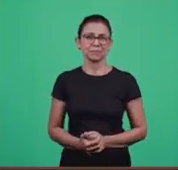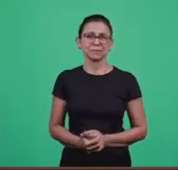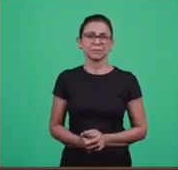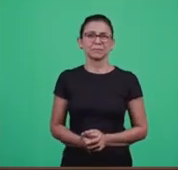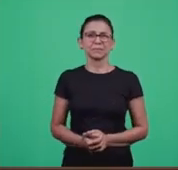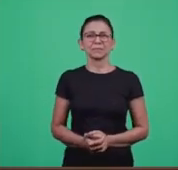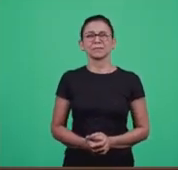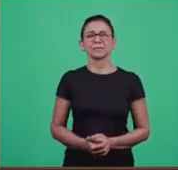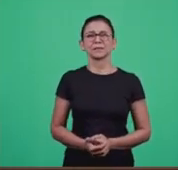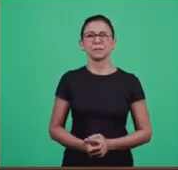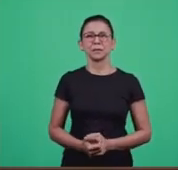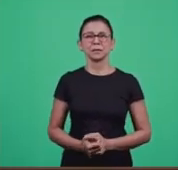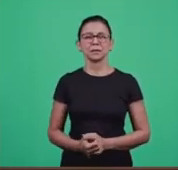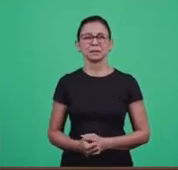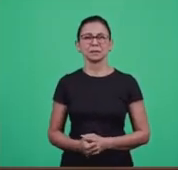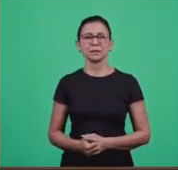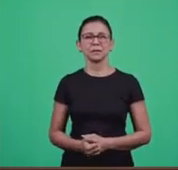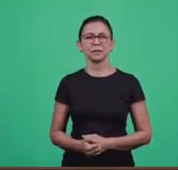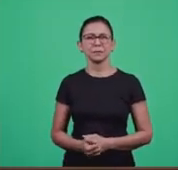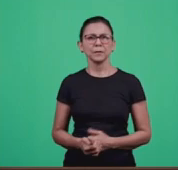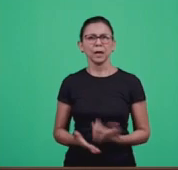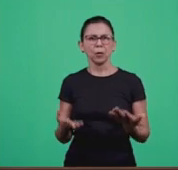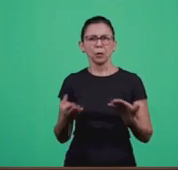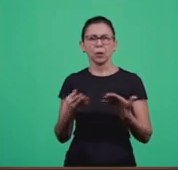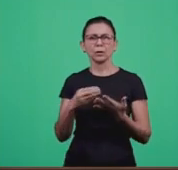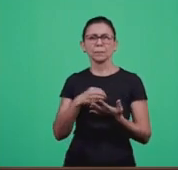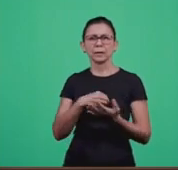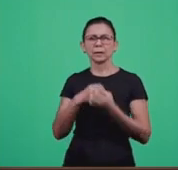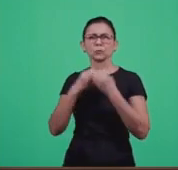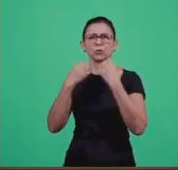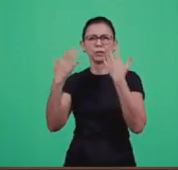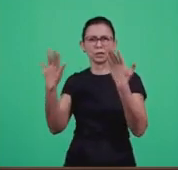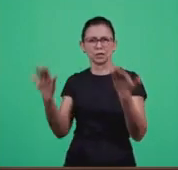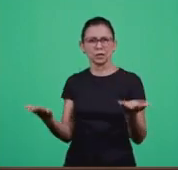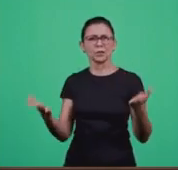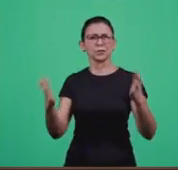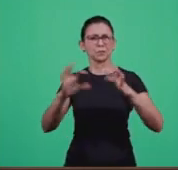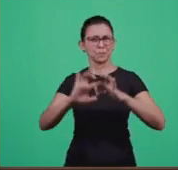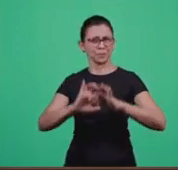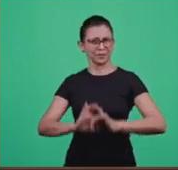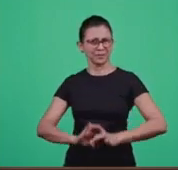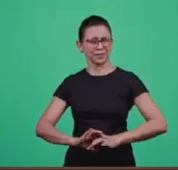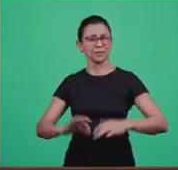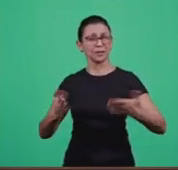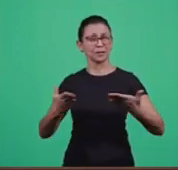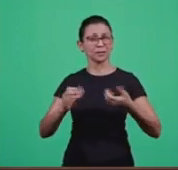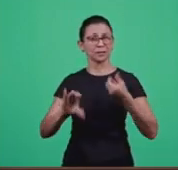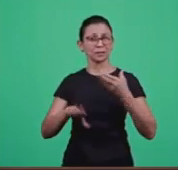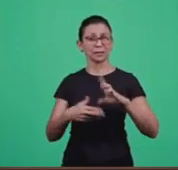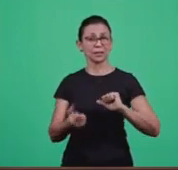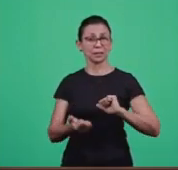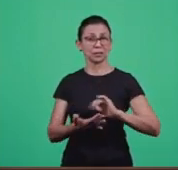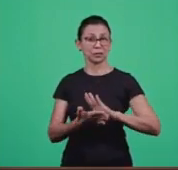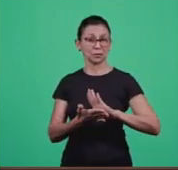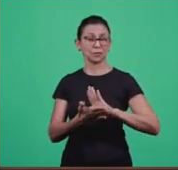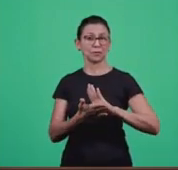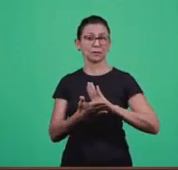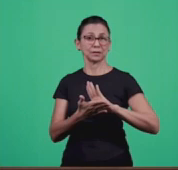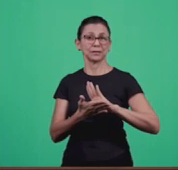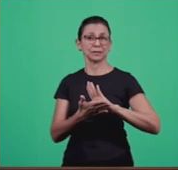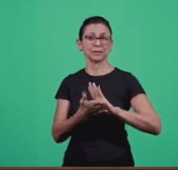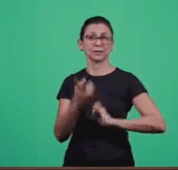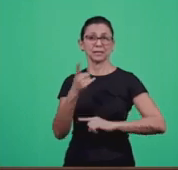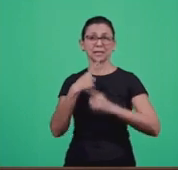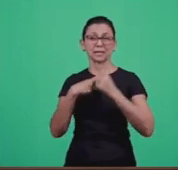andar. Bien, ahora, después de que ya hemos confesado nuestros pecados al Señor, ya estamos en comunión con Él, vamos a